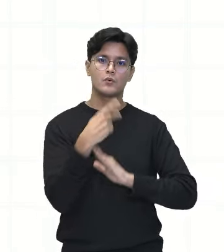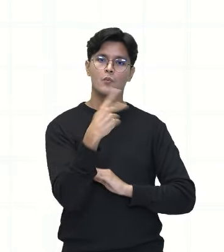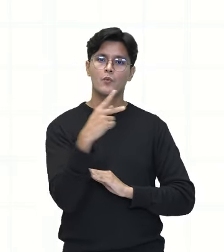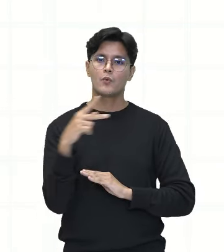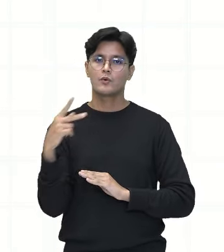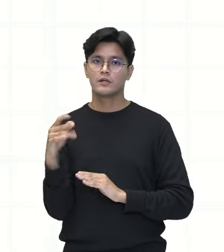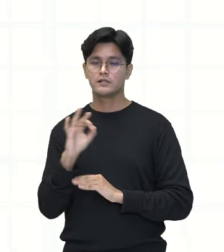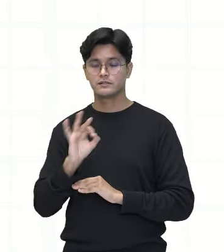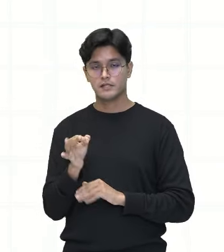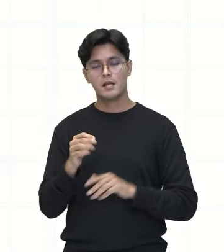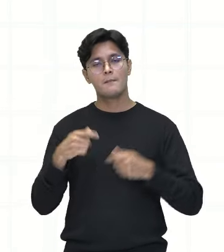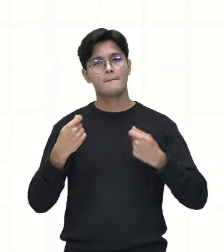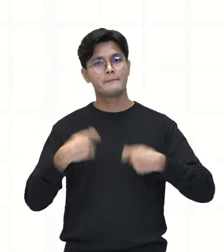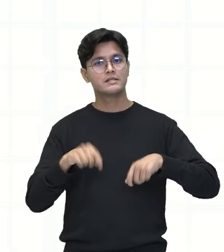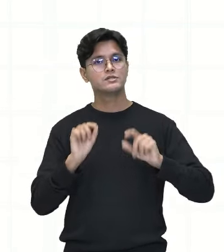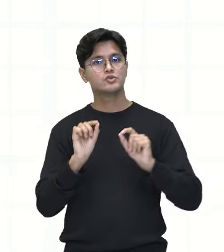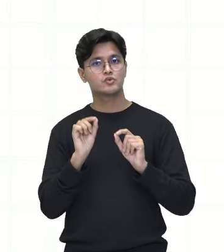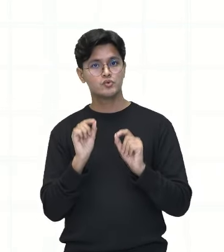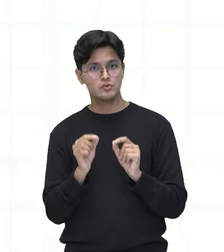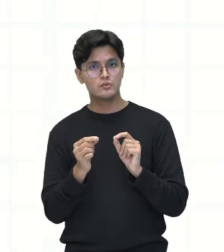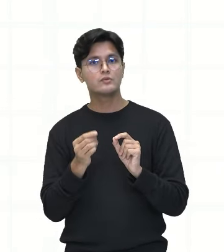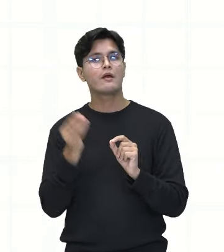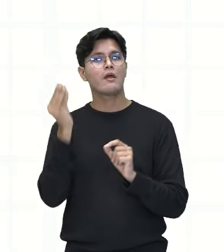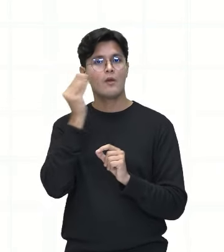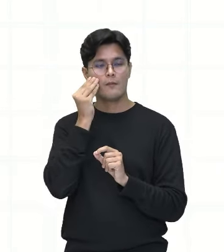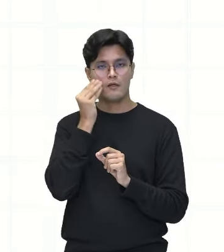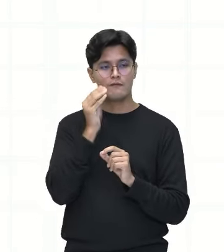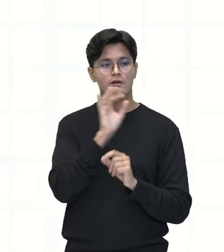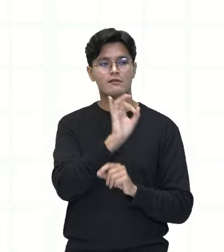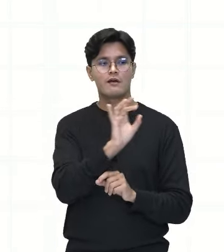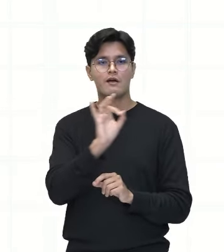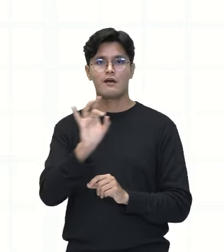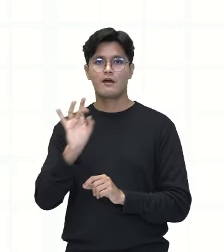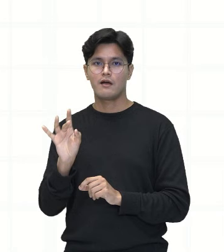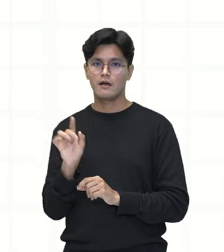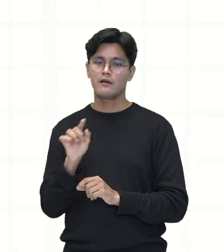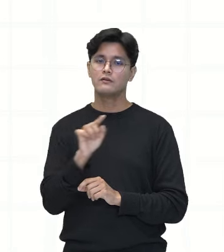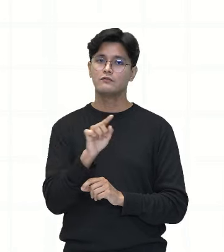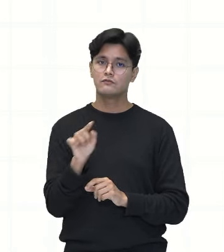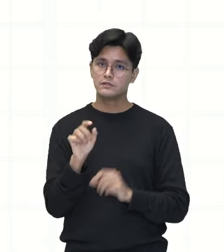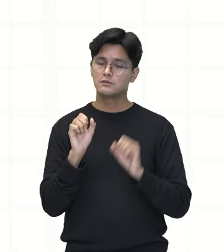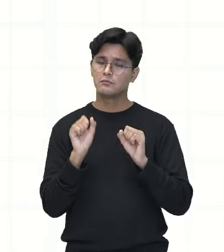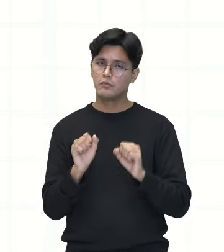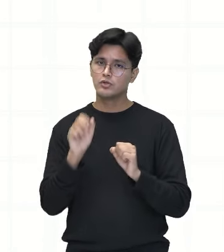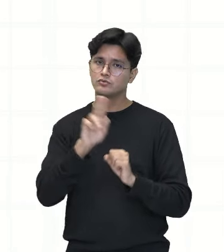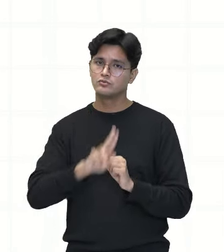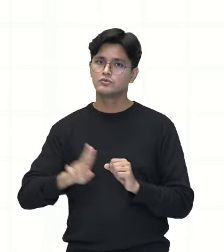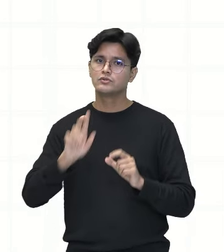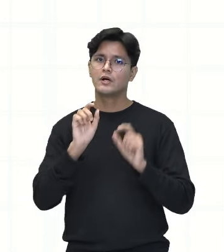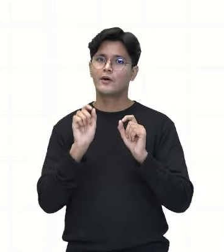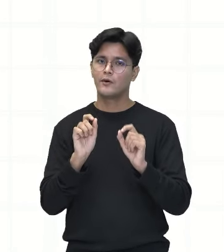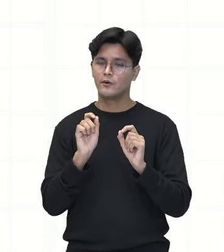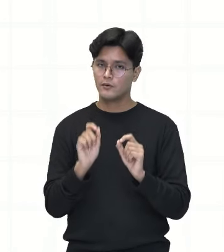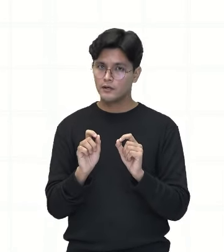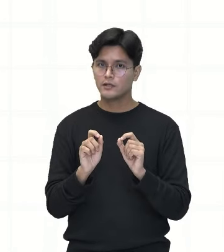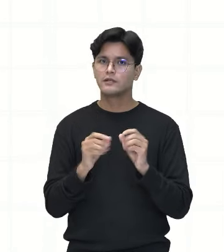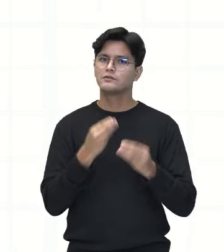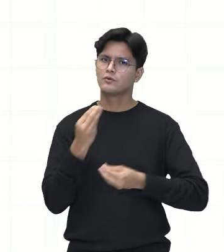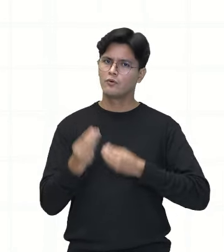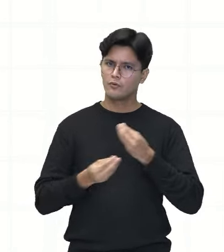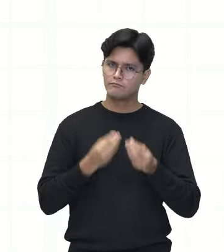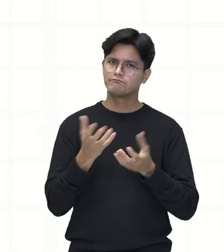tem que observar cada um deles para que você possa utilizar da maneira que você